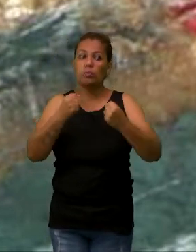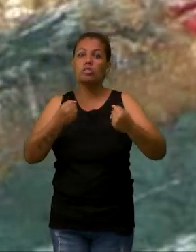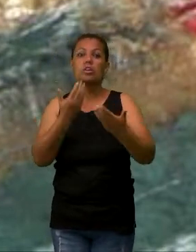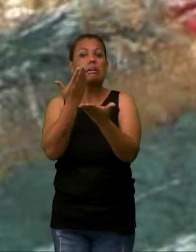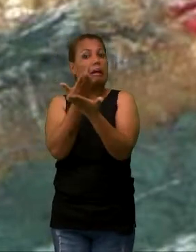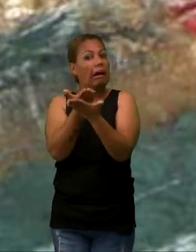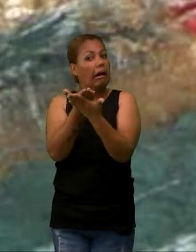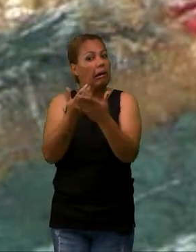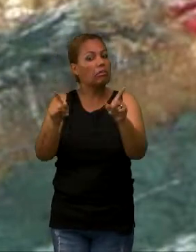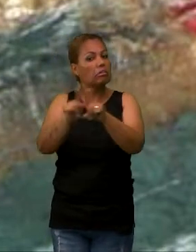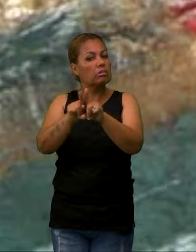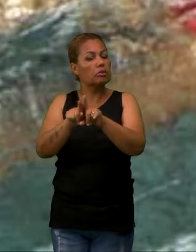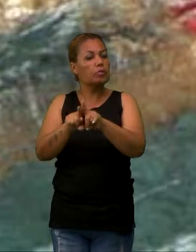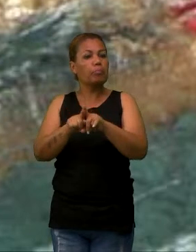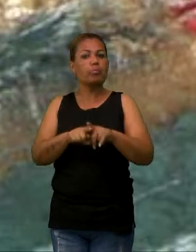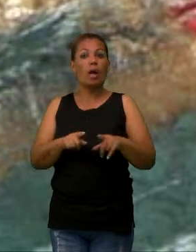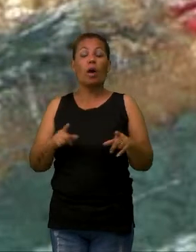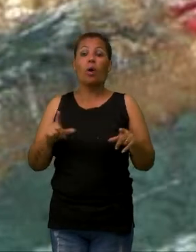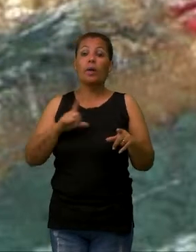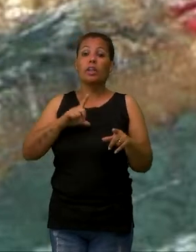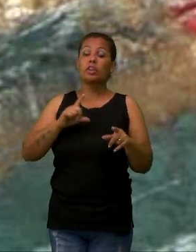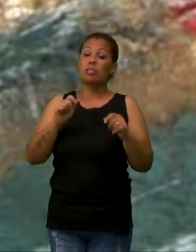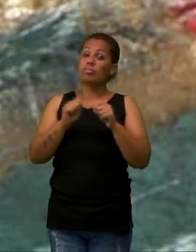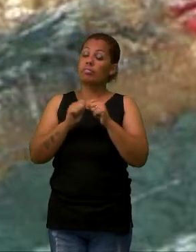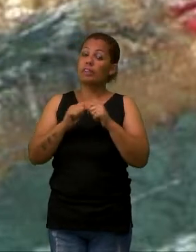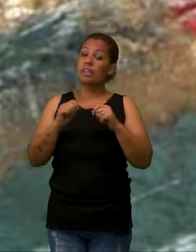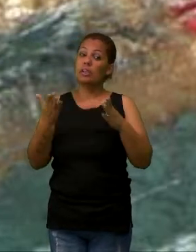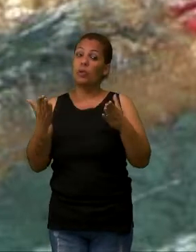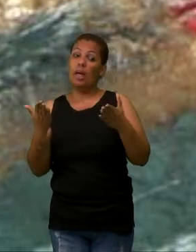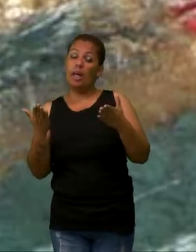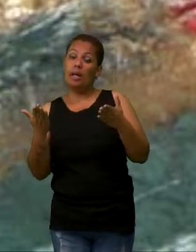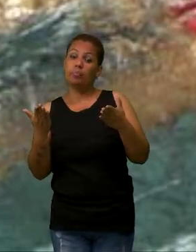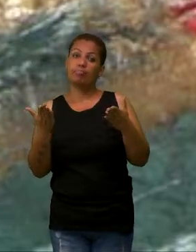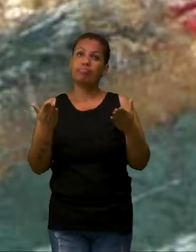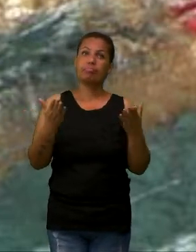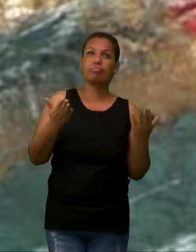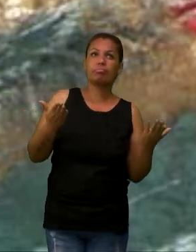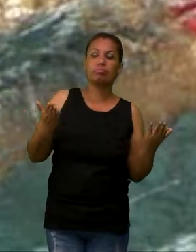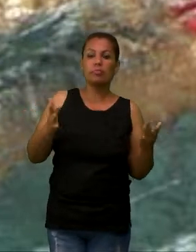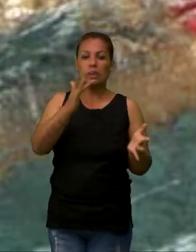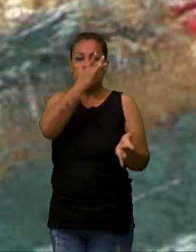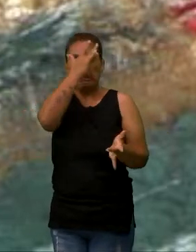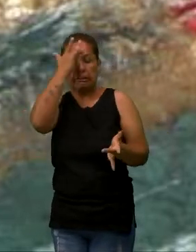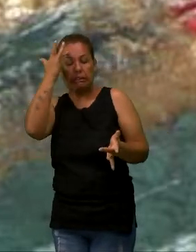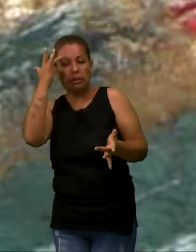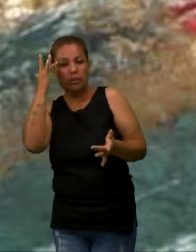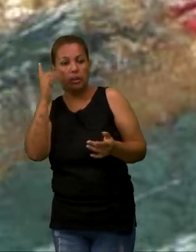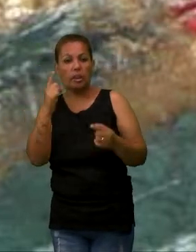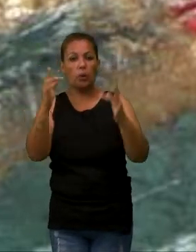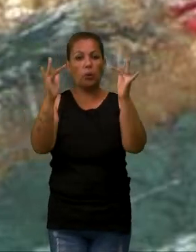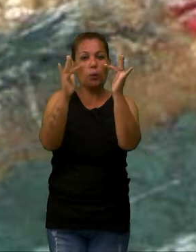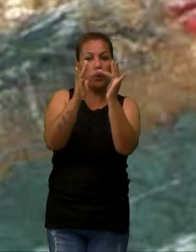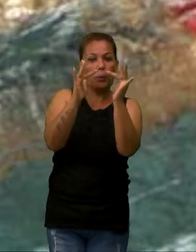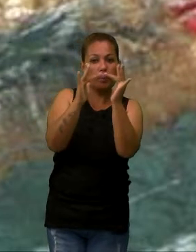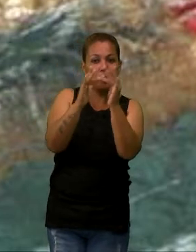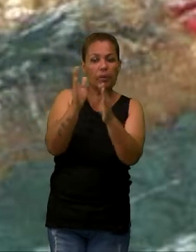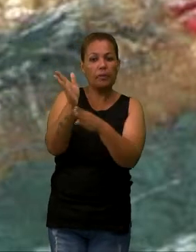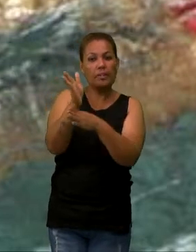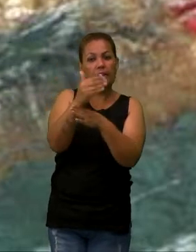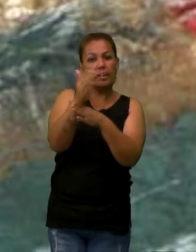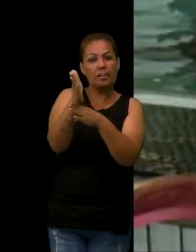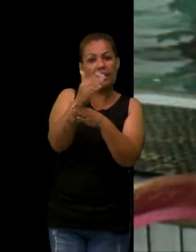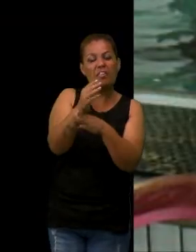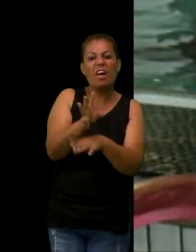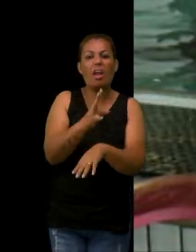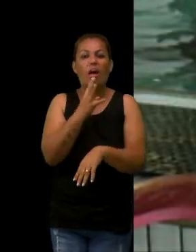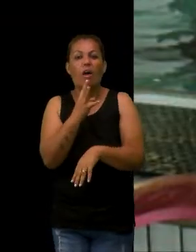aula pode ter aula o que nós estamos fazendo é propiciando que as pessoas tenham um primeiro contato com uma vela conhecer o